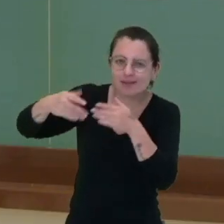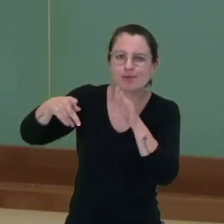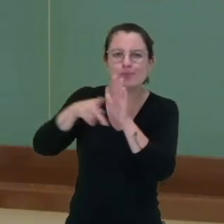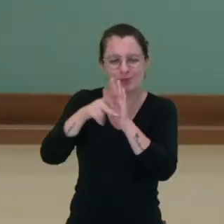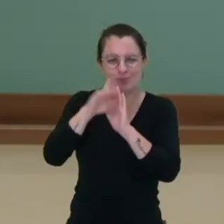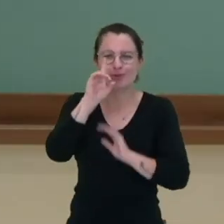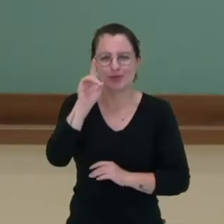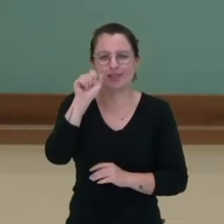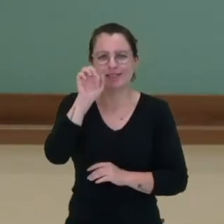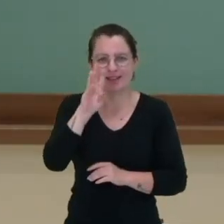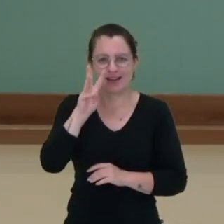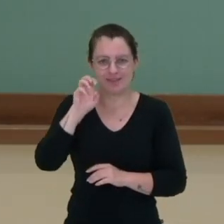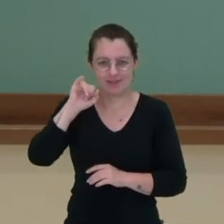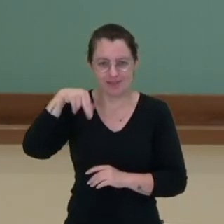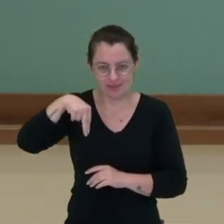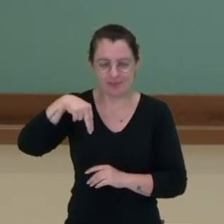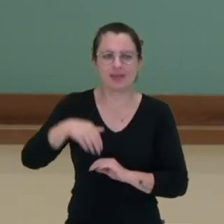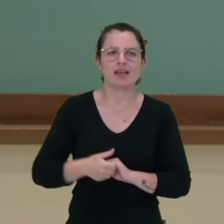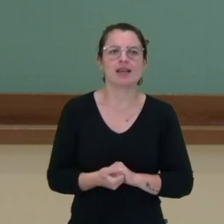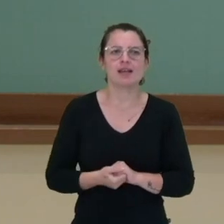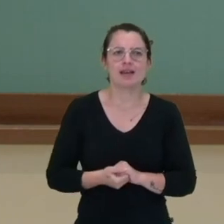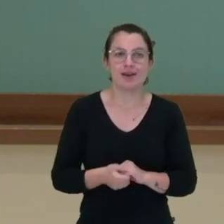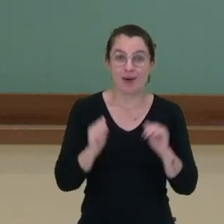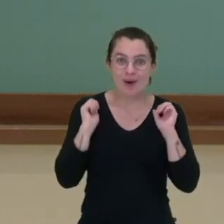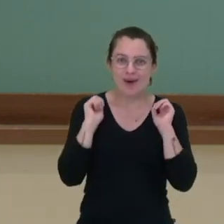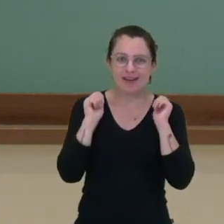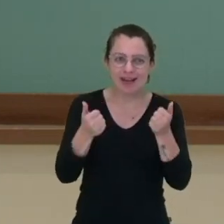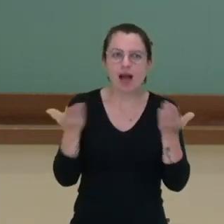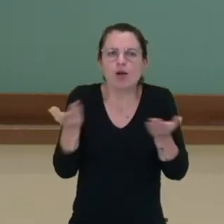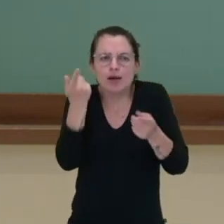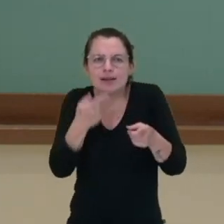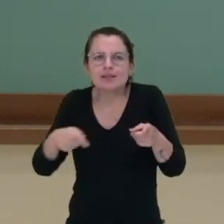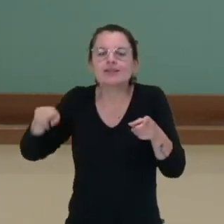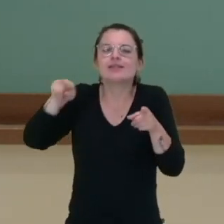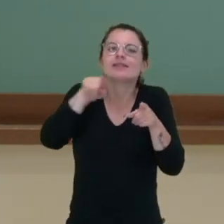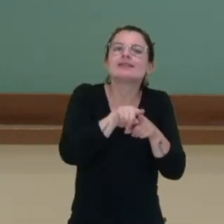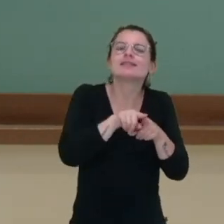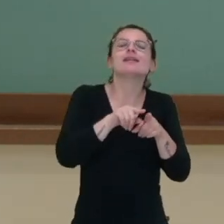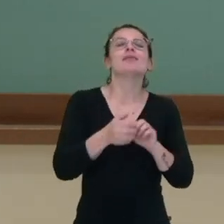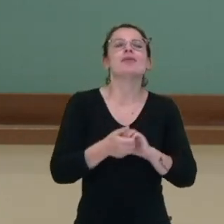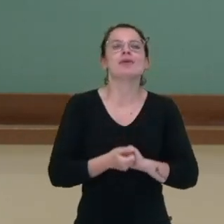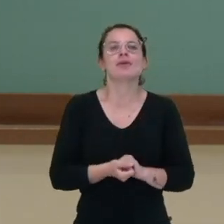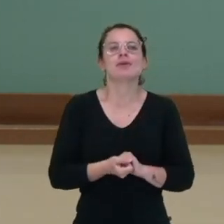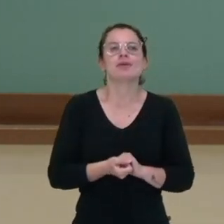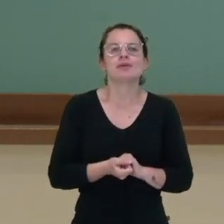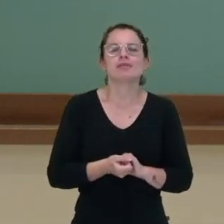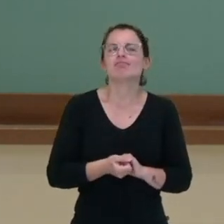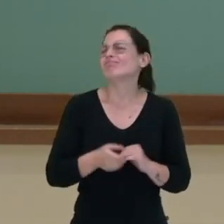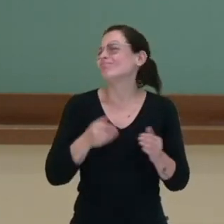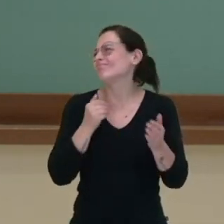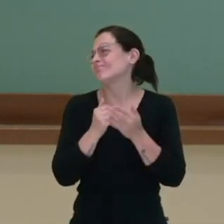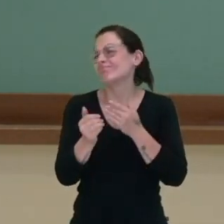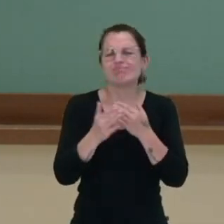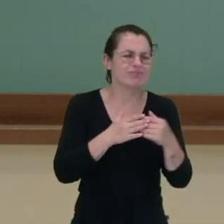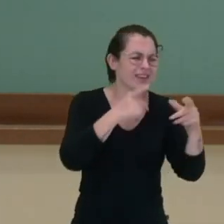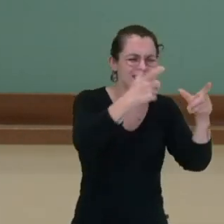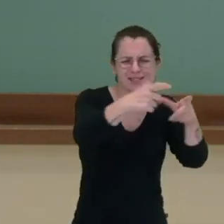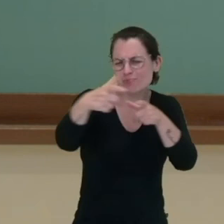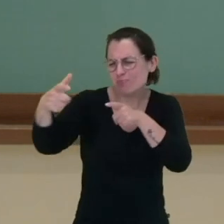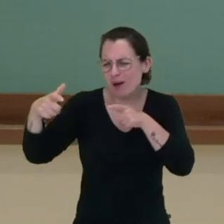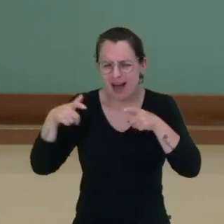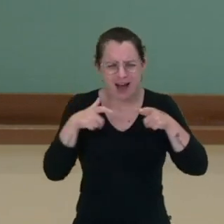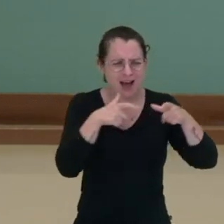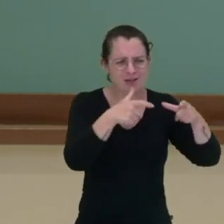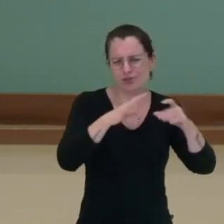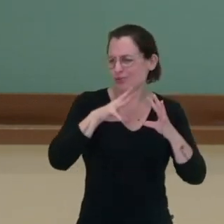de Darwin. Beleza? Aqui retomando, né, em diferentes espaços geográficos, tempos históricos, nós